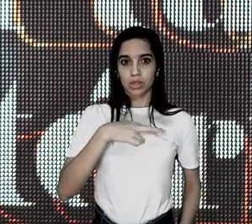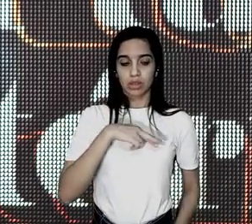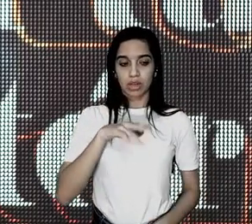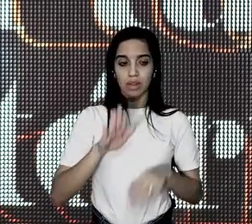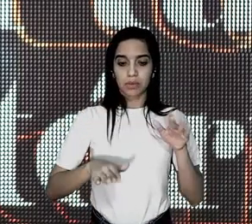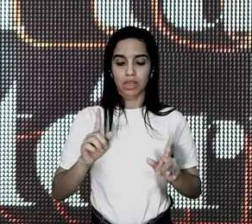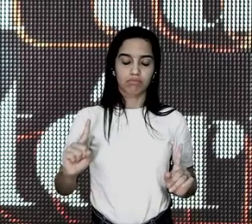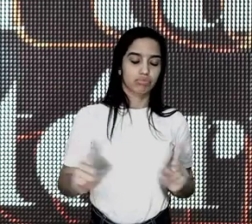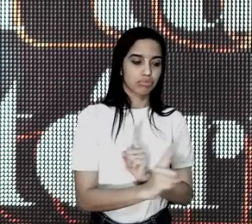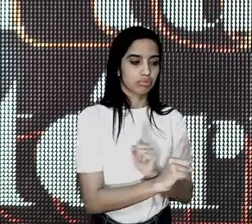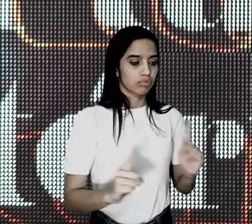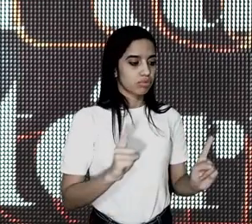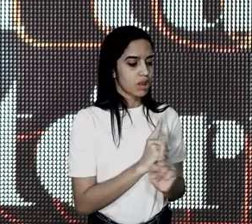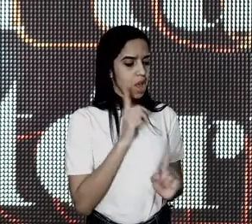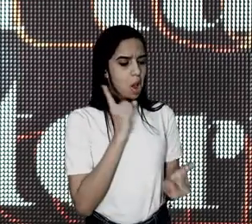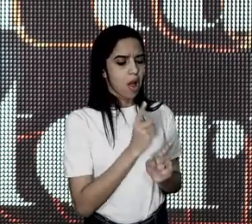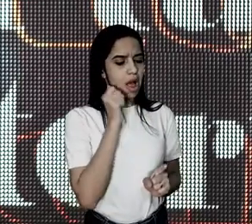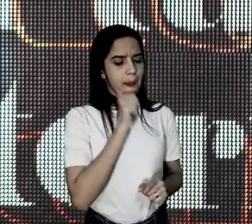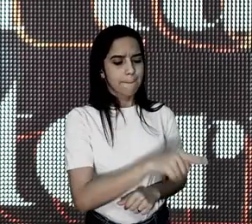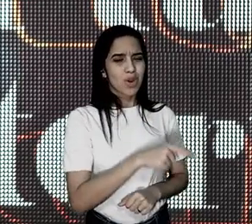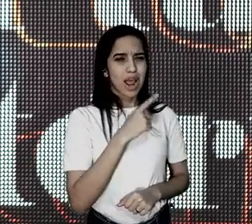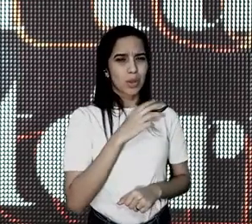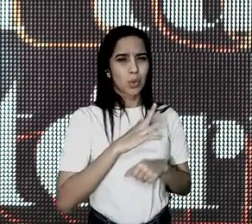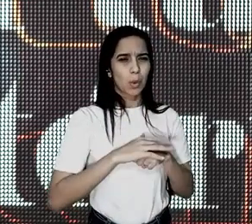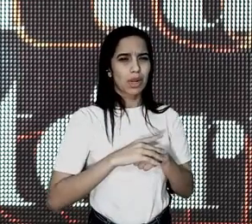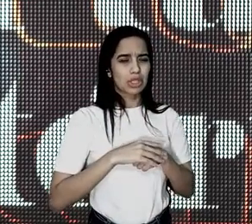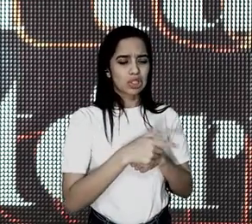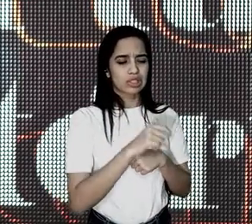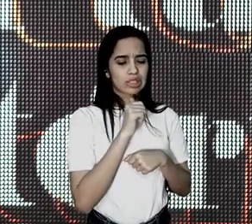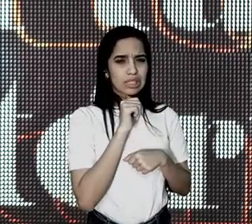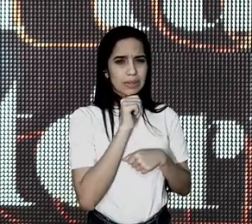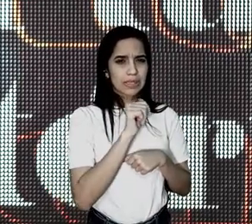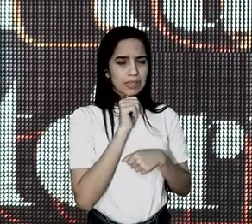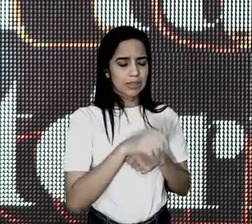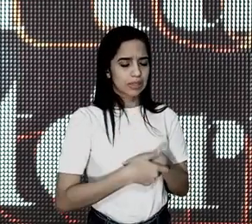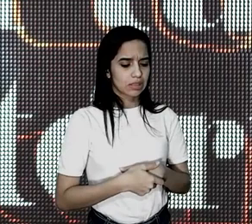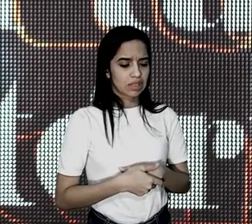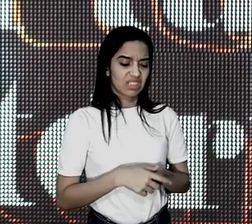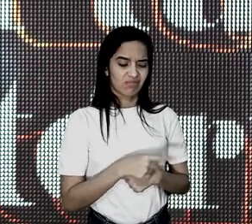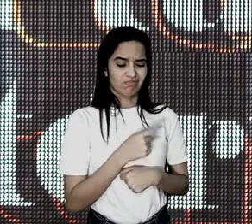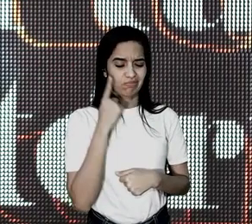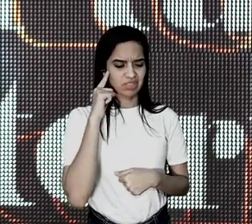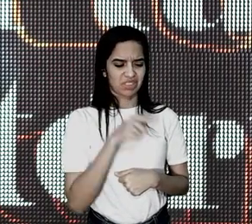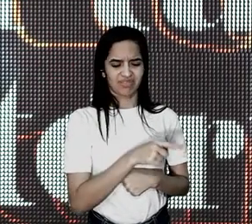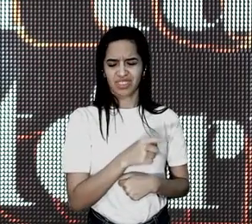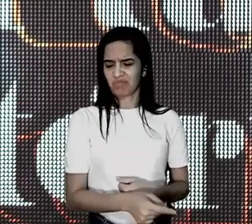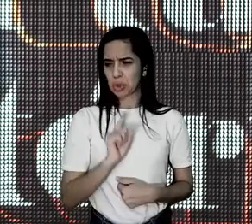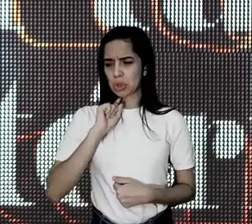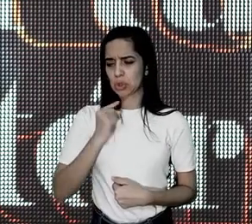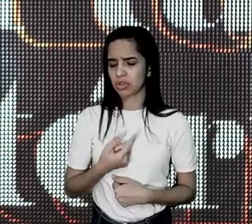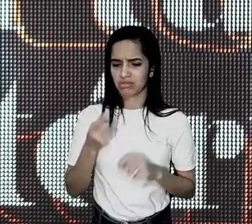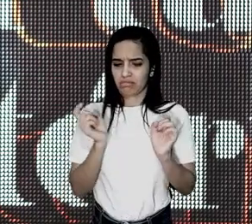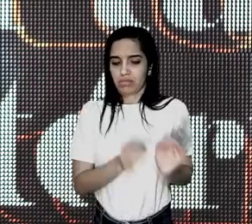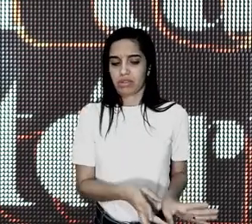mulher hemorrágica e a considerado imunda e desprezível? Mas foi aquela mulher imunda